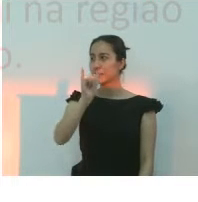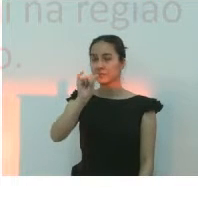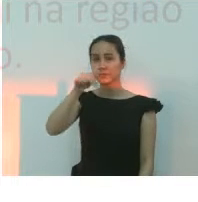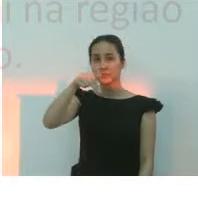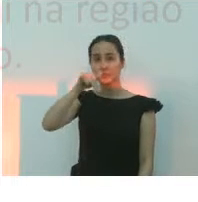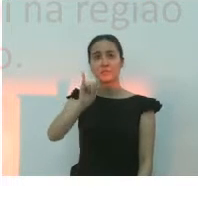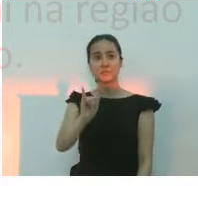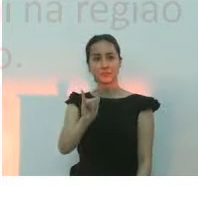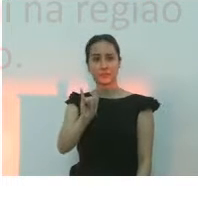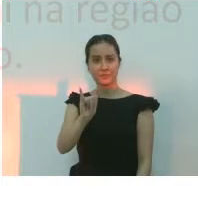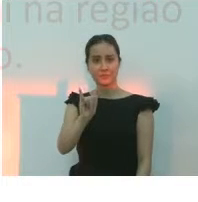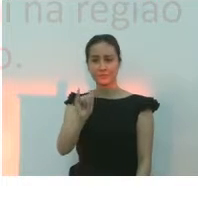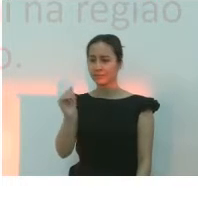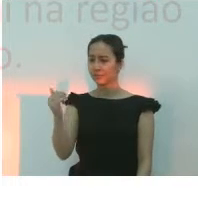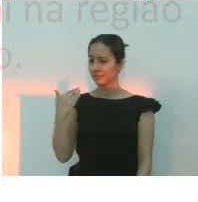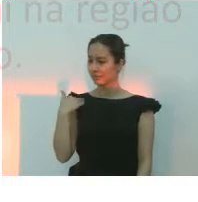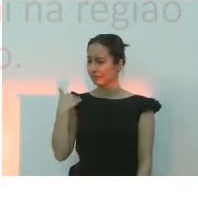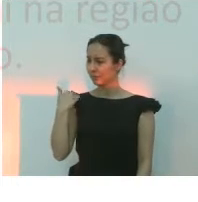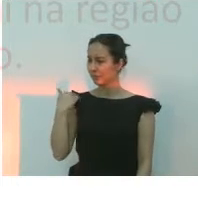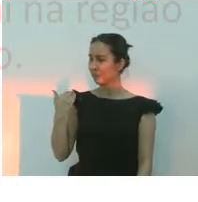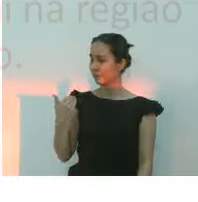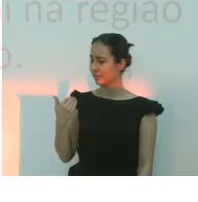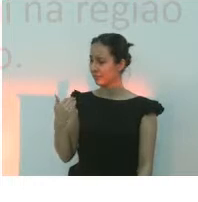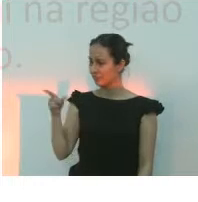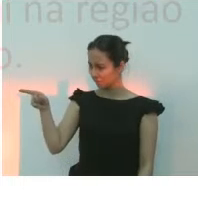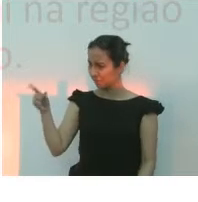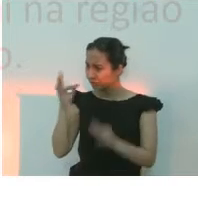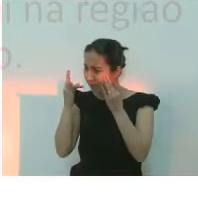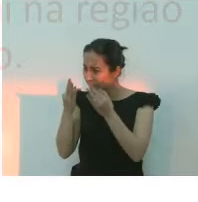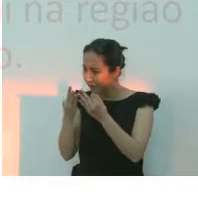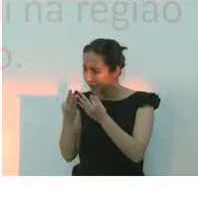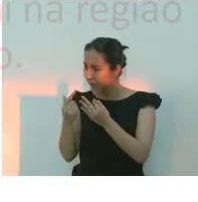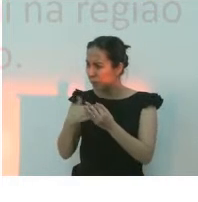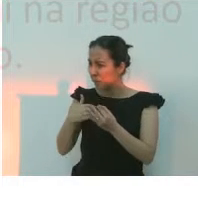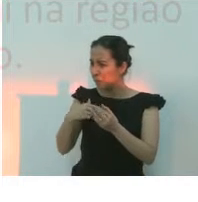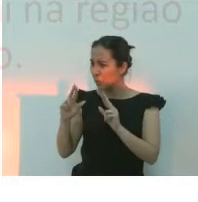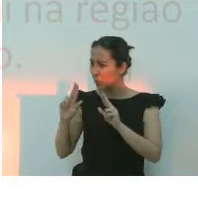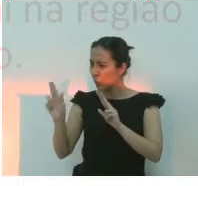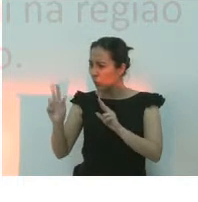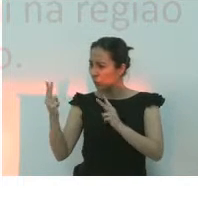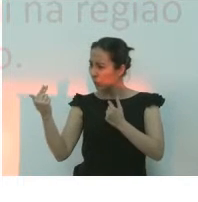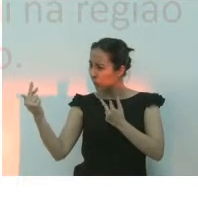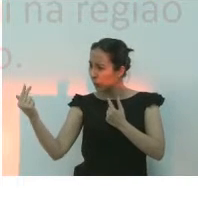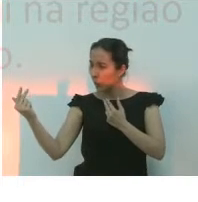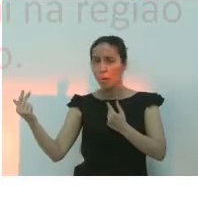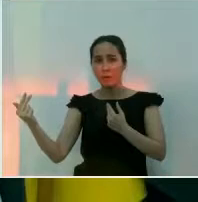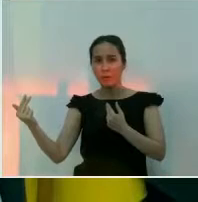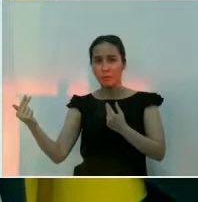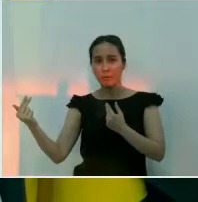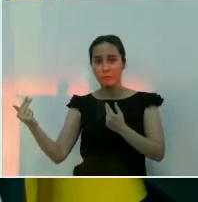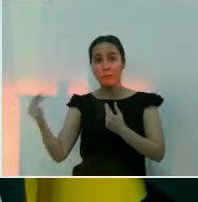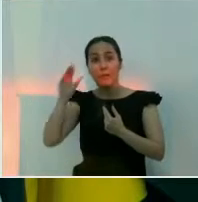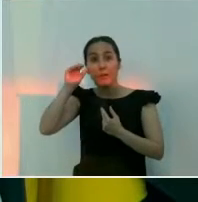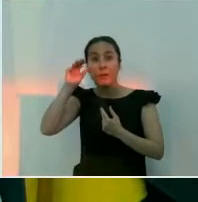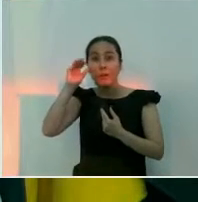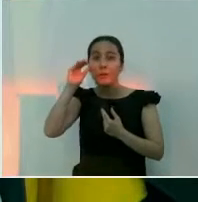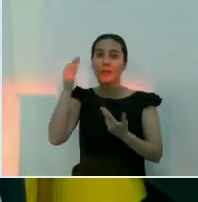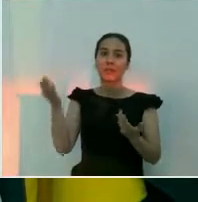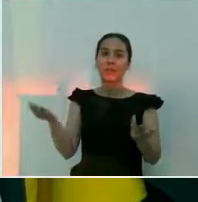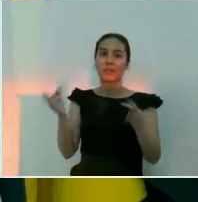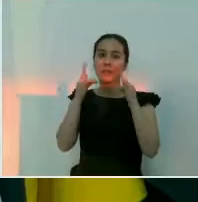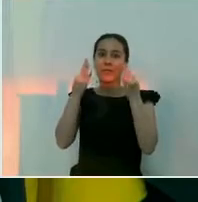também só teve filho a mulher então as mãos estão falando comigo mas o sobrenome dela já não são mais ninguém mas a curiosidade é tá